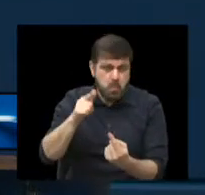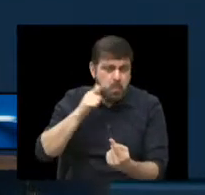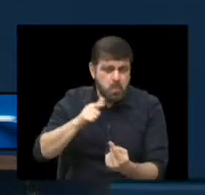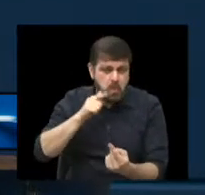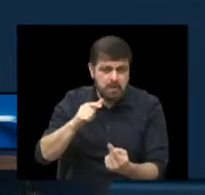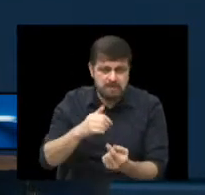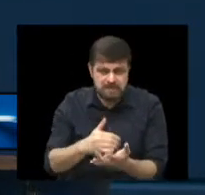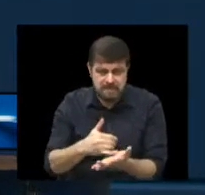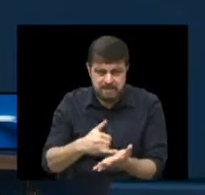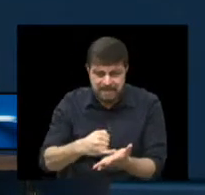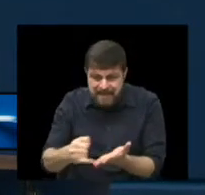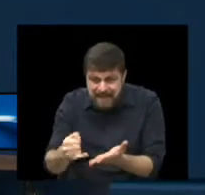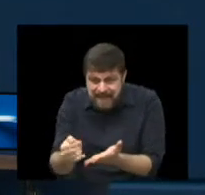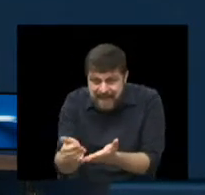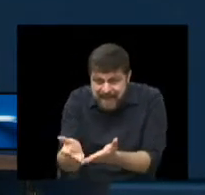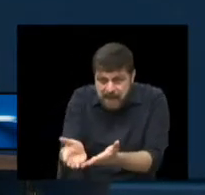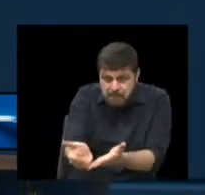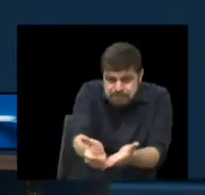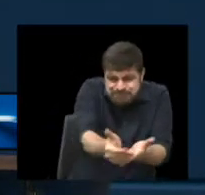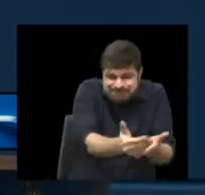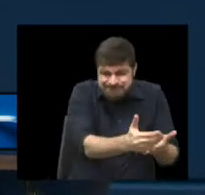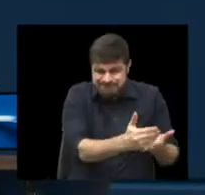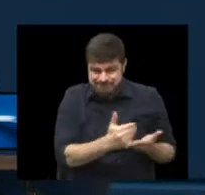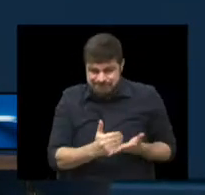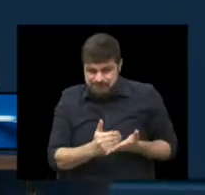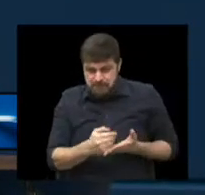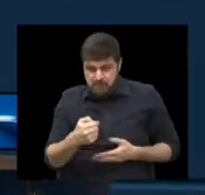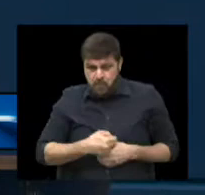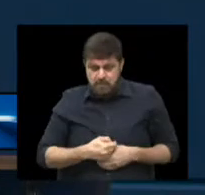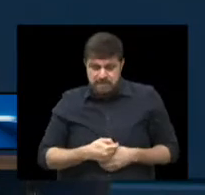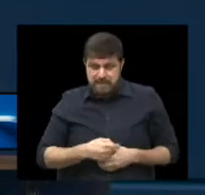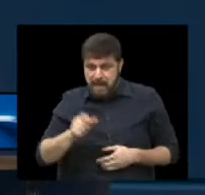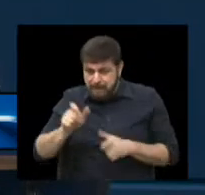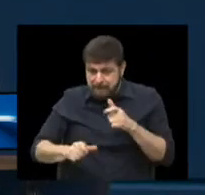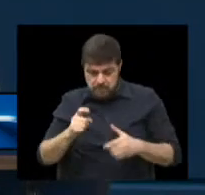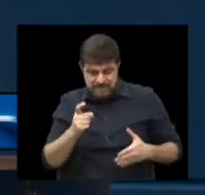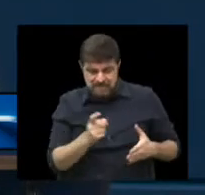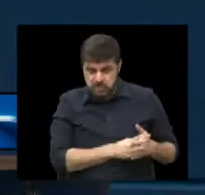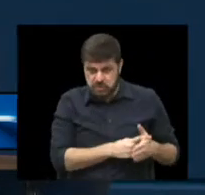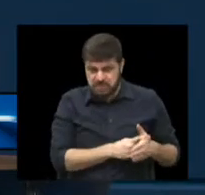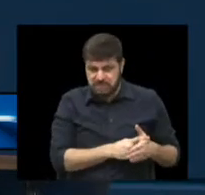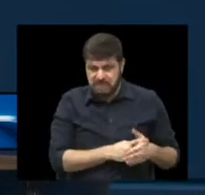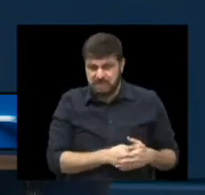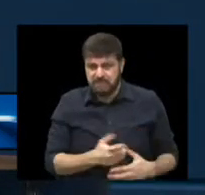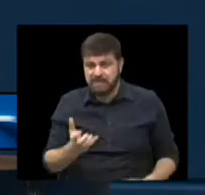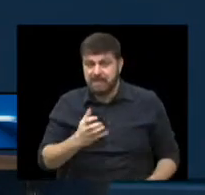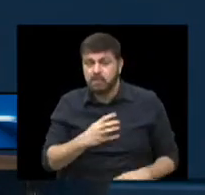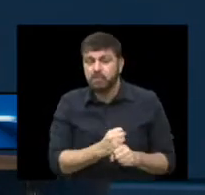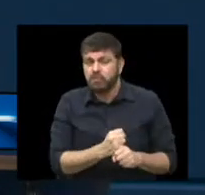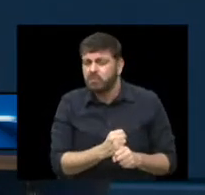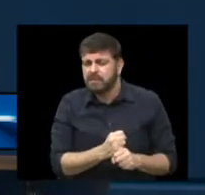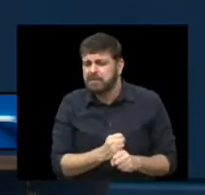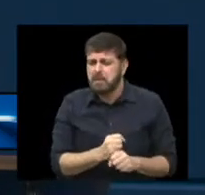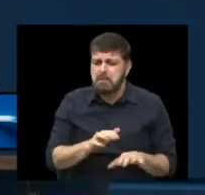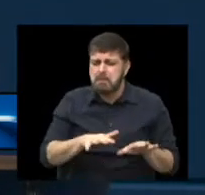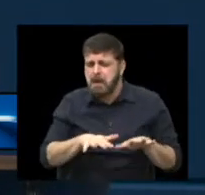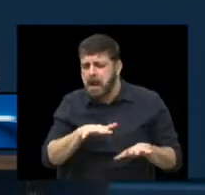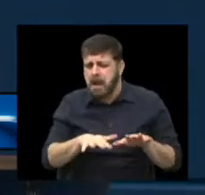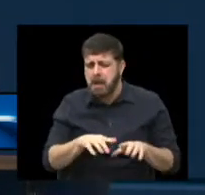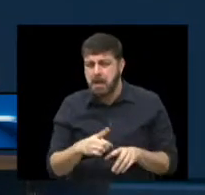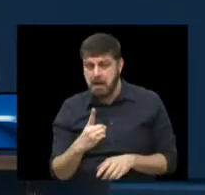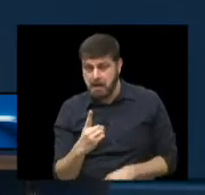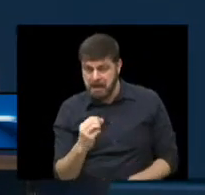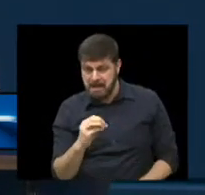mais impostos a partir do refinanciamento e que a previsão da arrecadação é de 100 milhões. 100